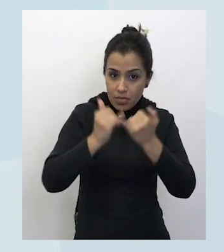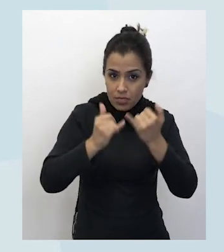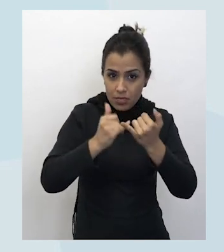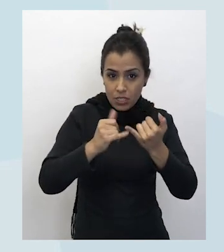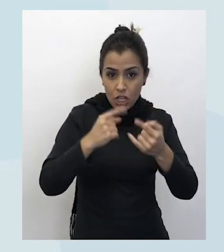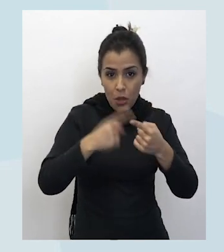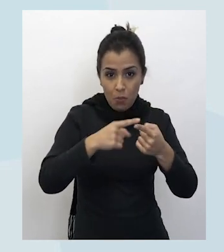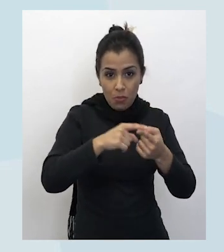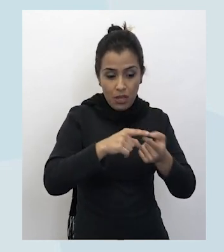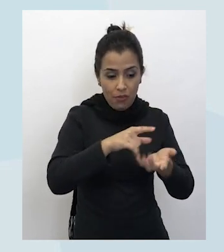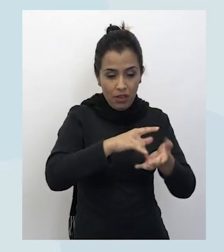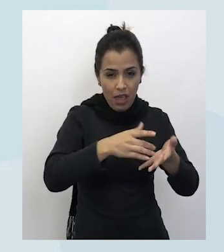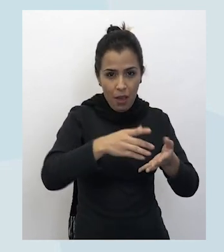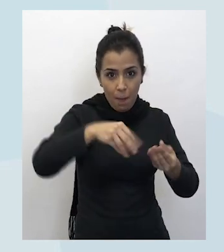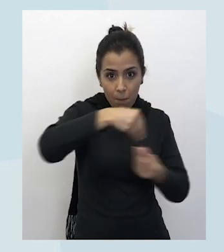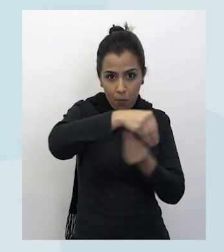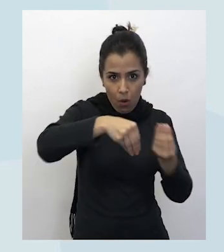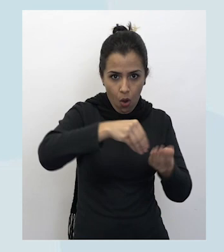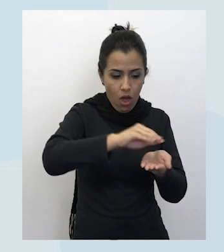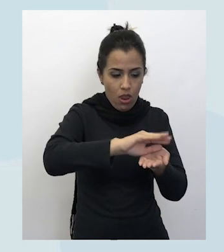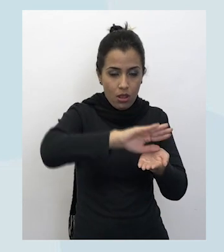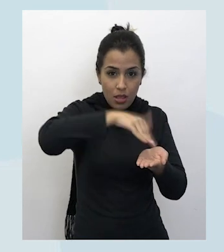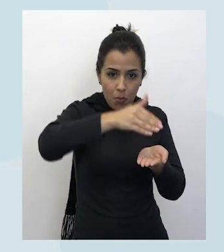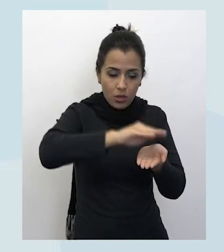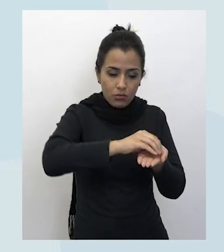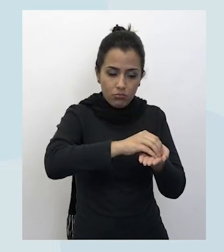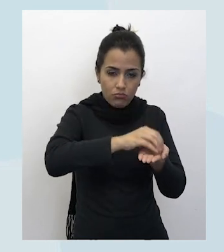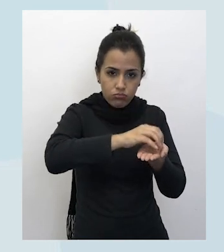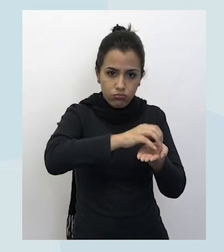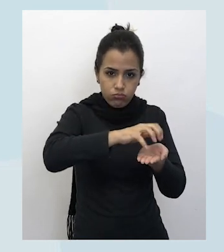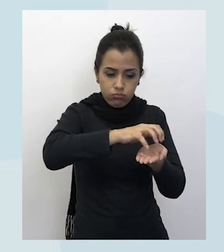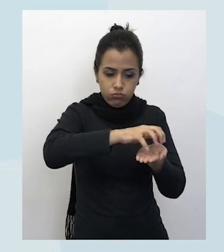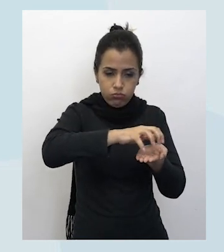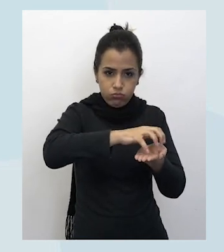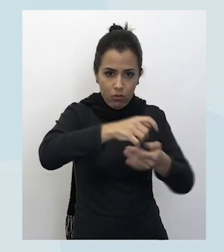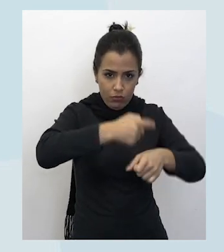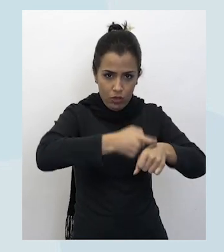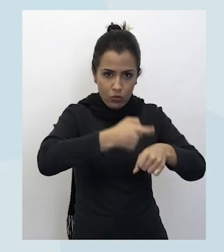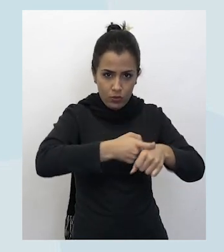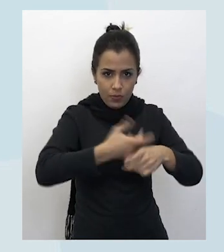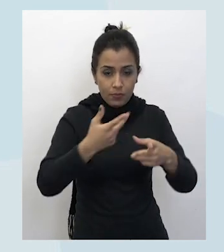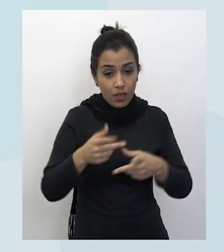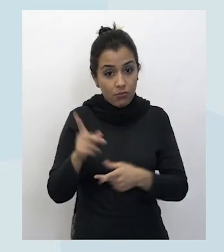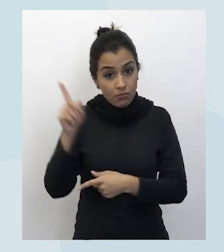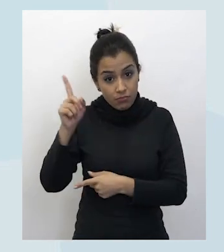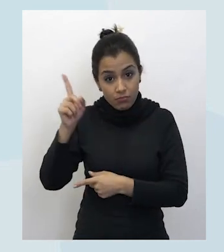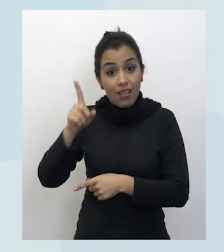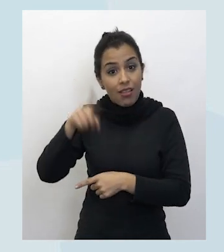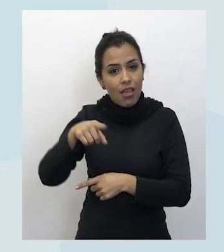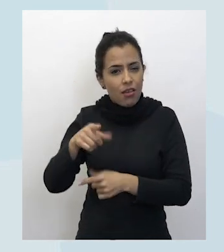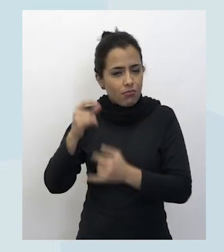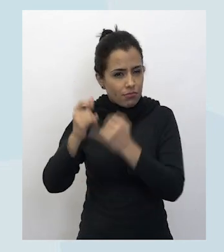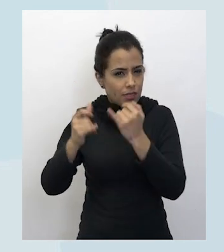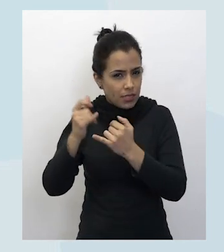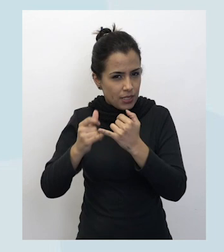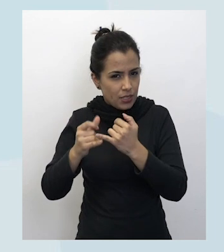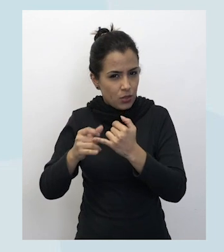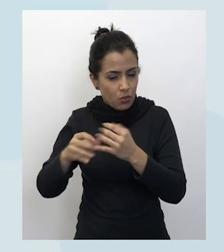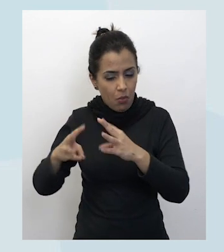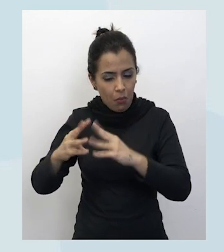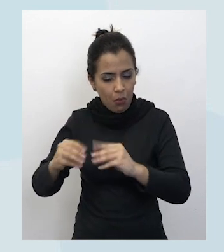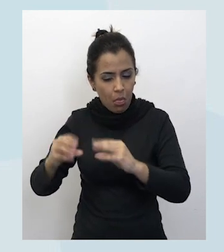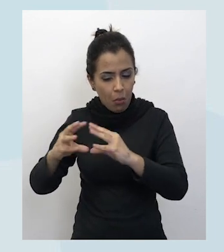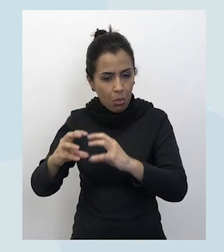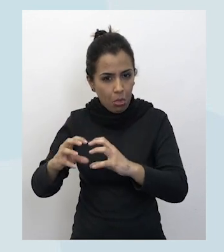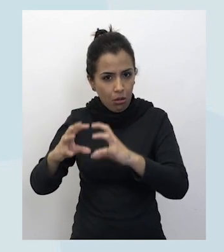vai esfriando, ela vai endurecendo. A ideia é que quando o gel aí dentro endureça, os pedaços fiquem emparelhados. Pedaço de